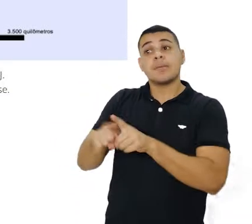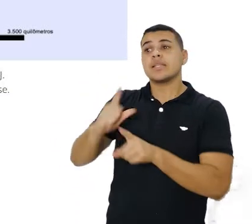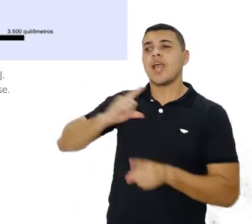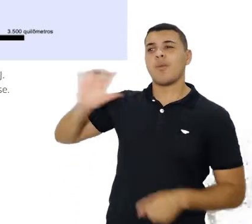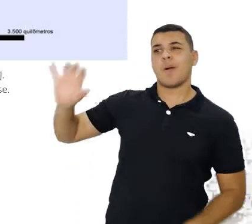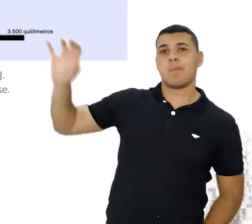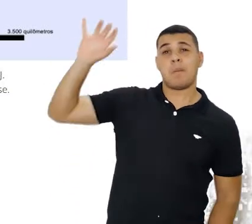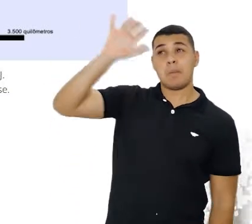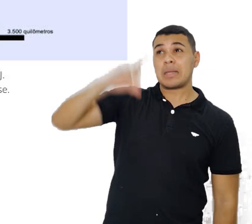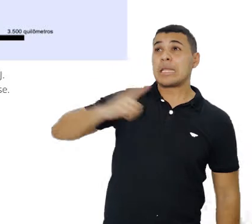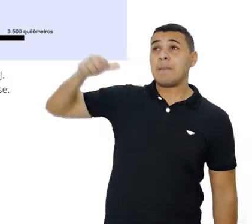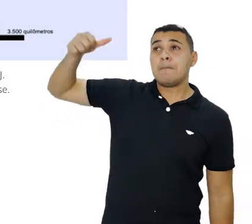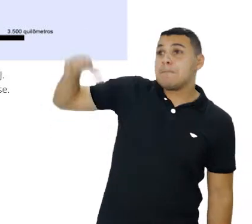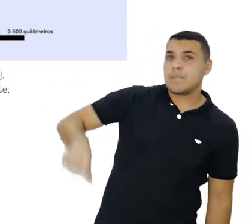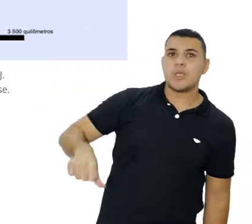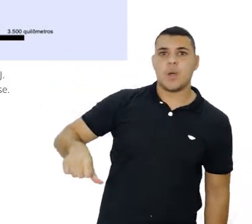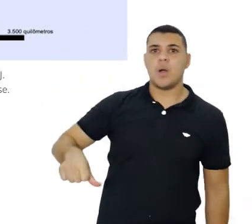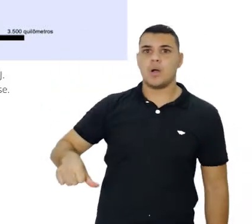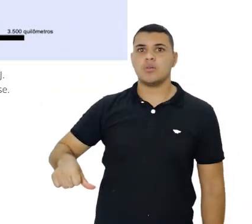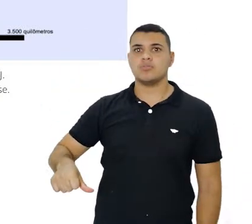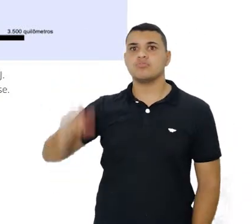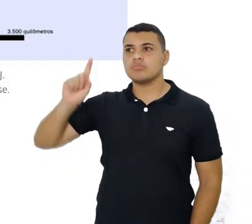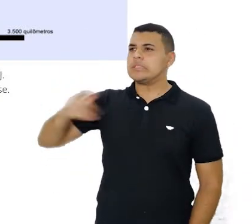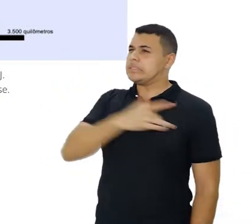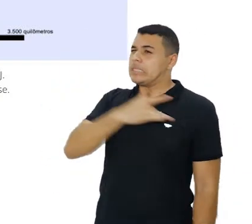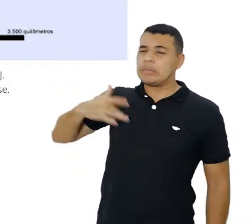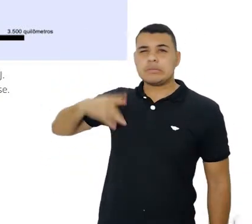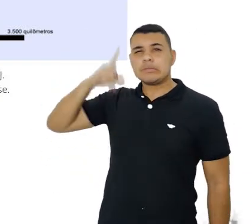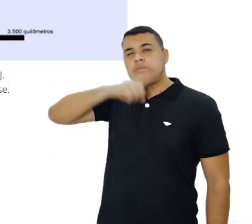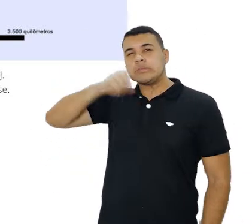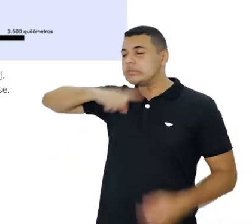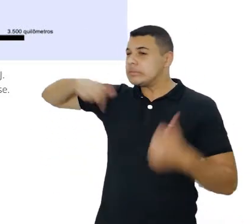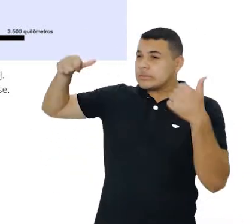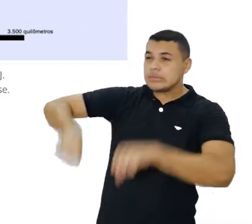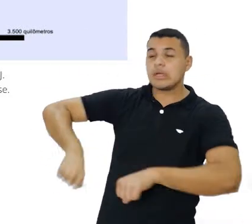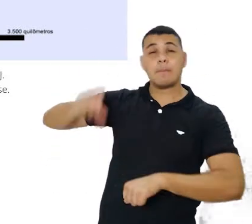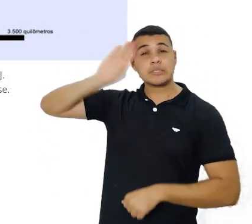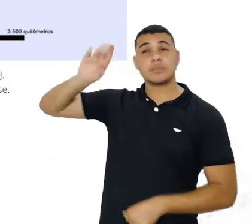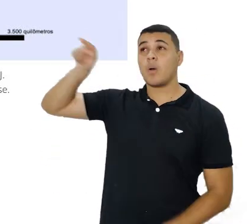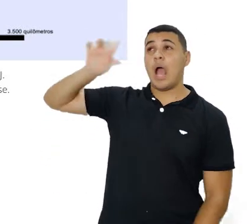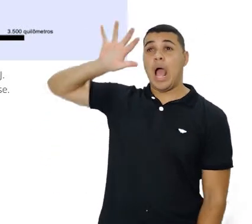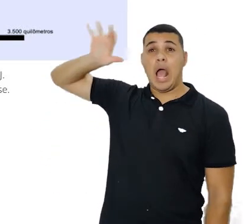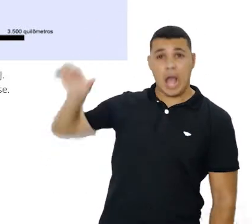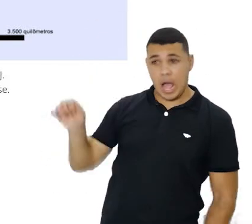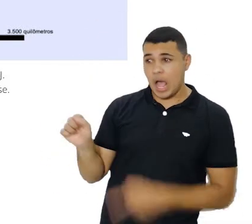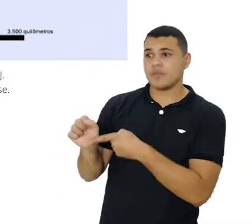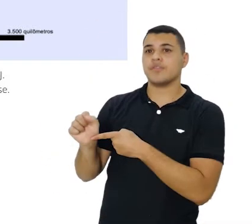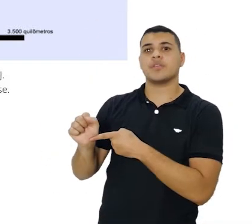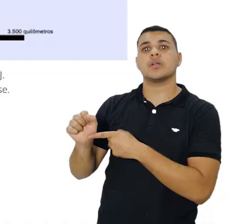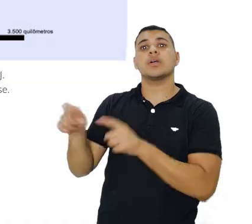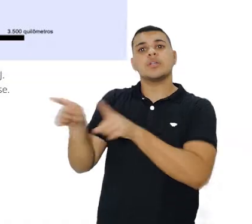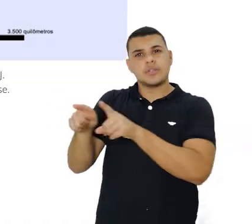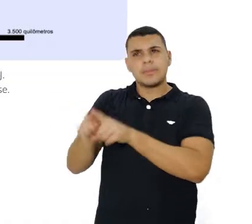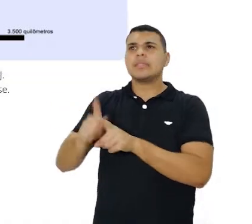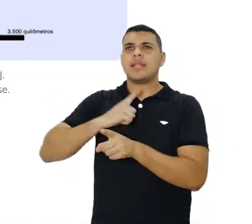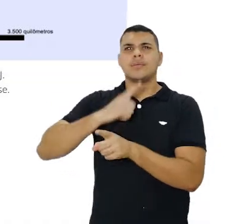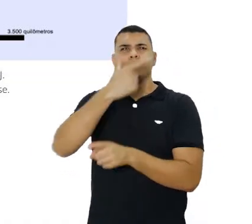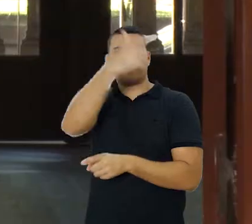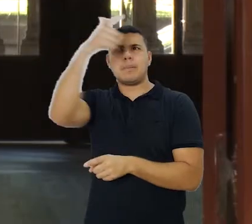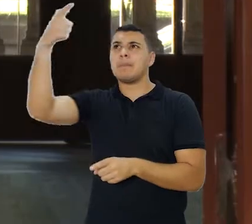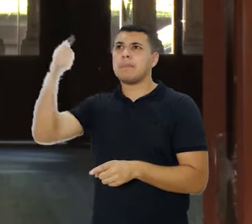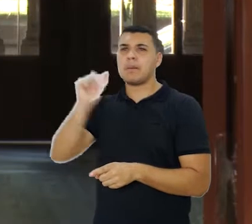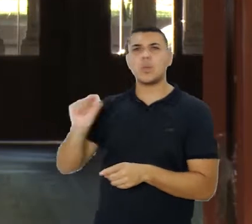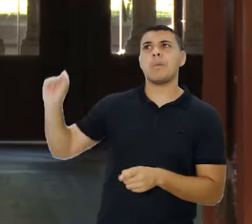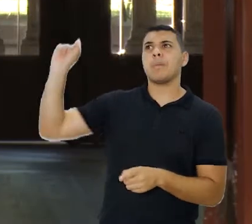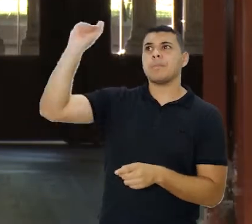a região com os piores indicadores de saúde, enfim, a África, principalmente a África ao sul do